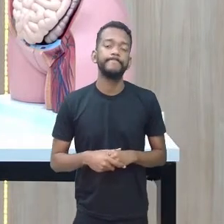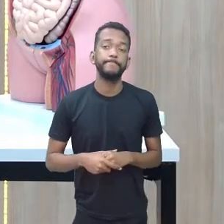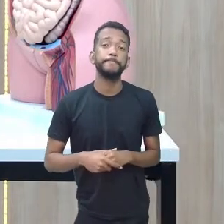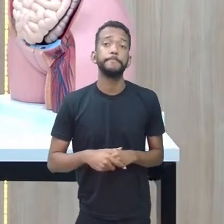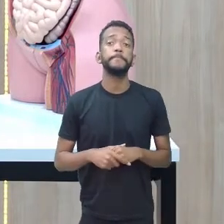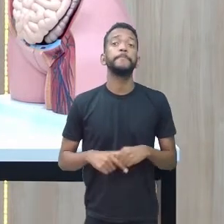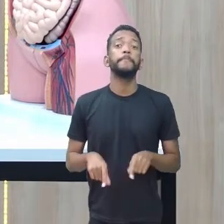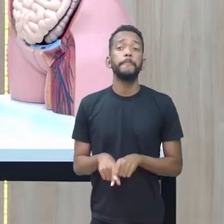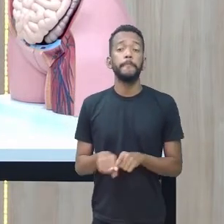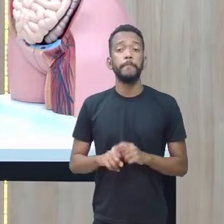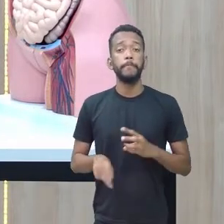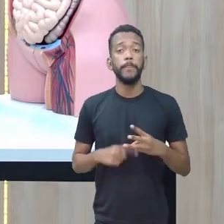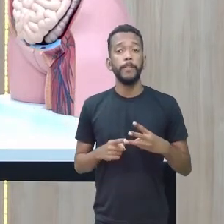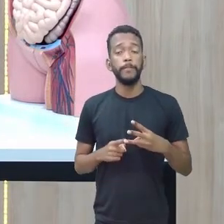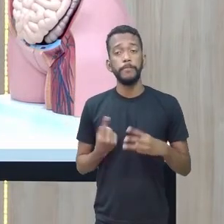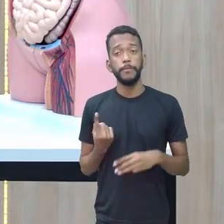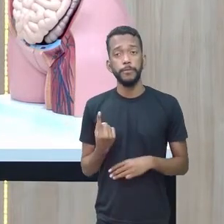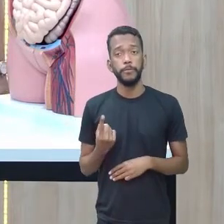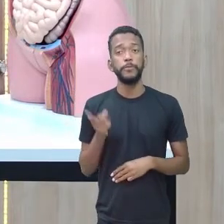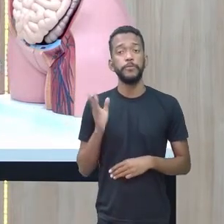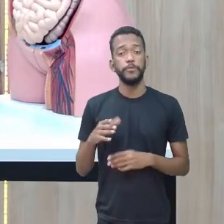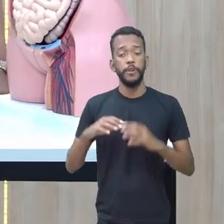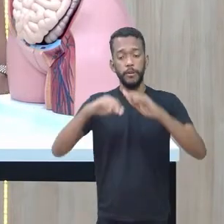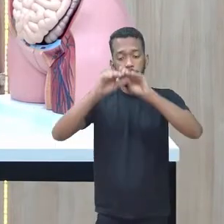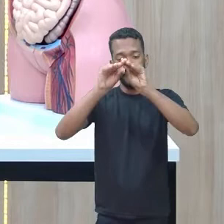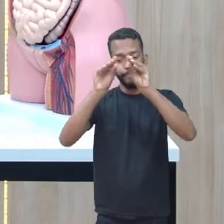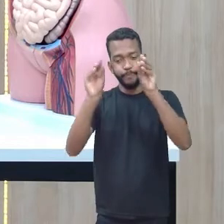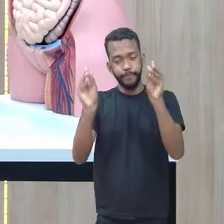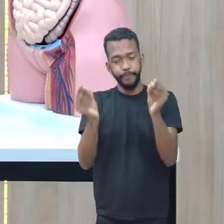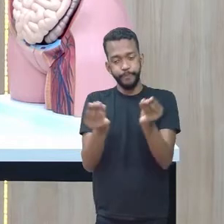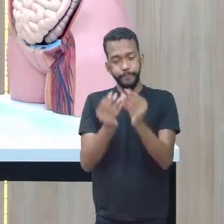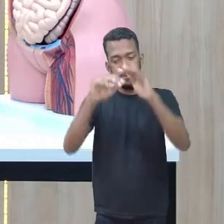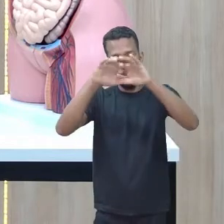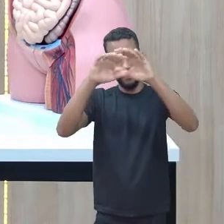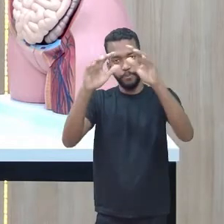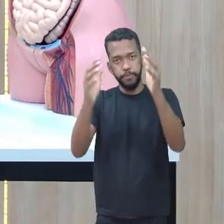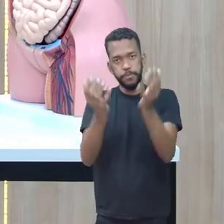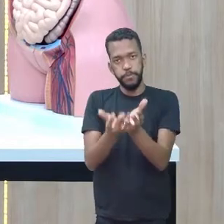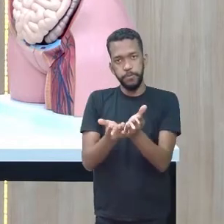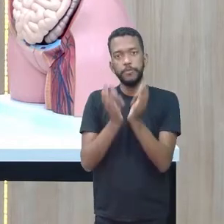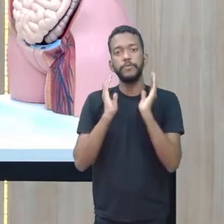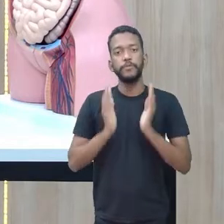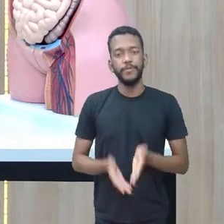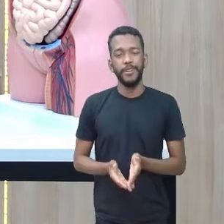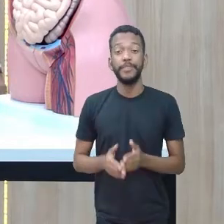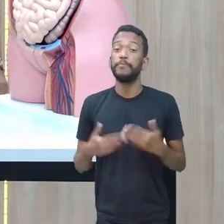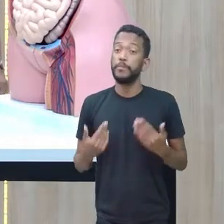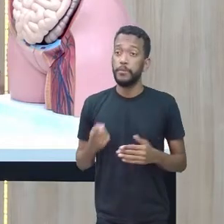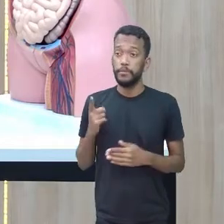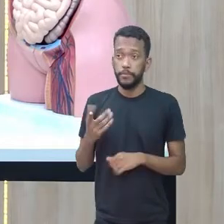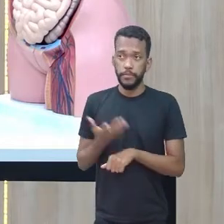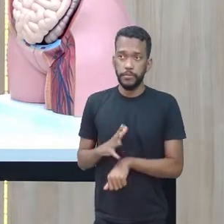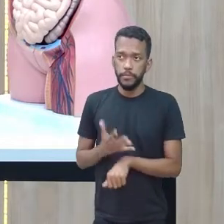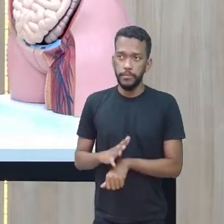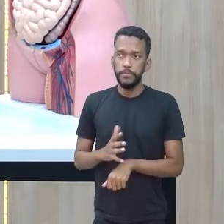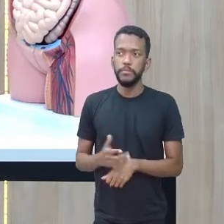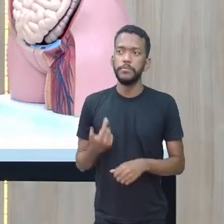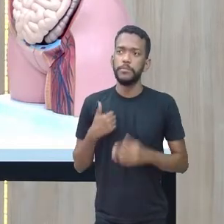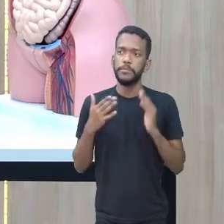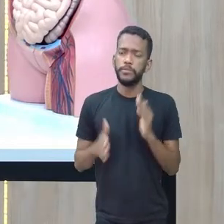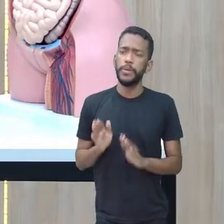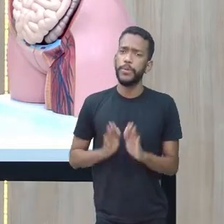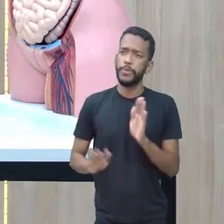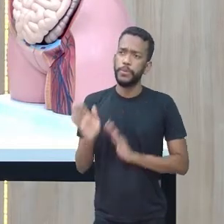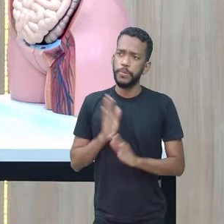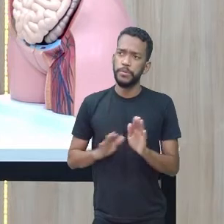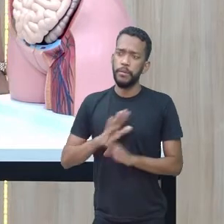E o número 1 envolve toda a célula delimitando. Então, nesse exercício aqui, eu tive um cuidado